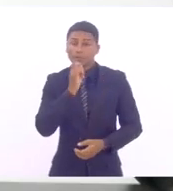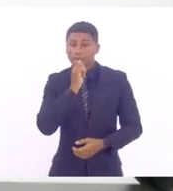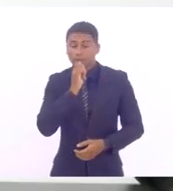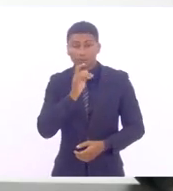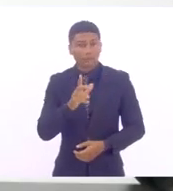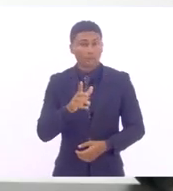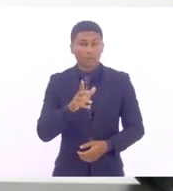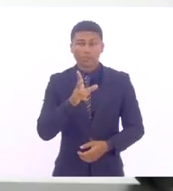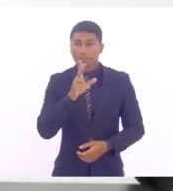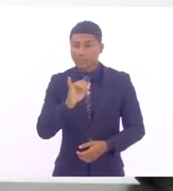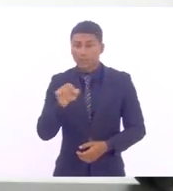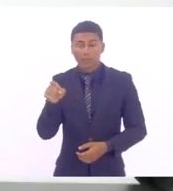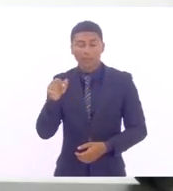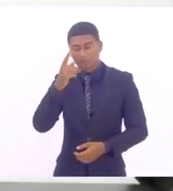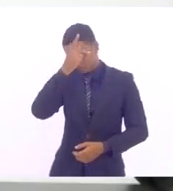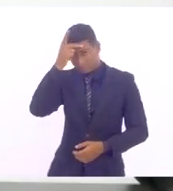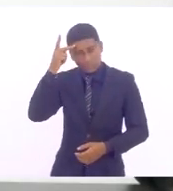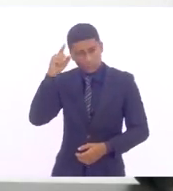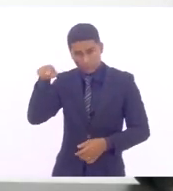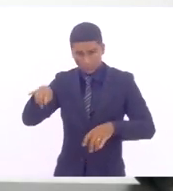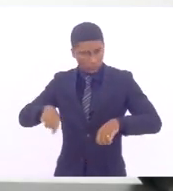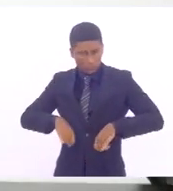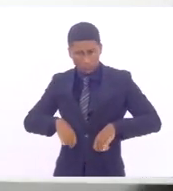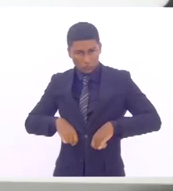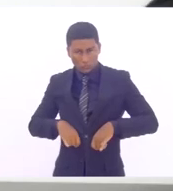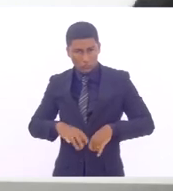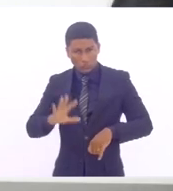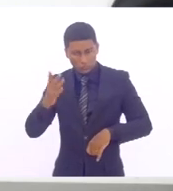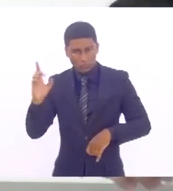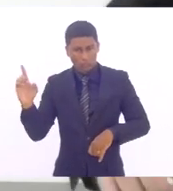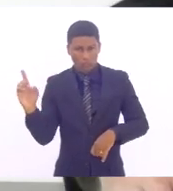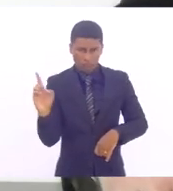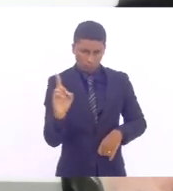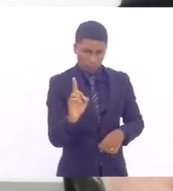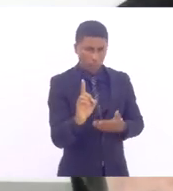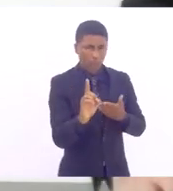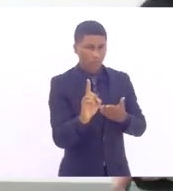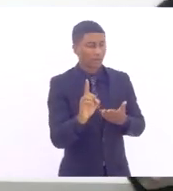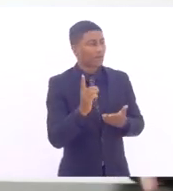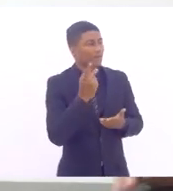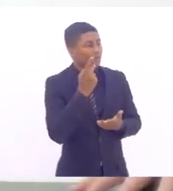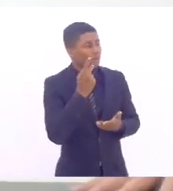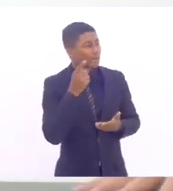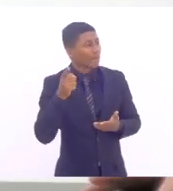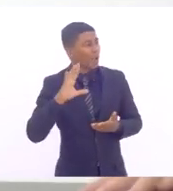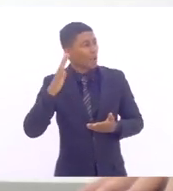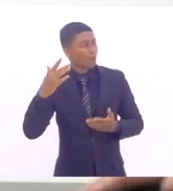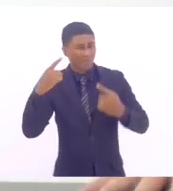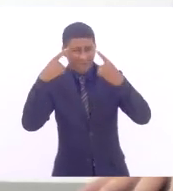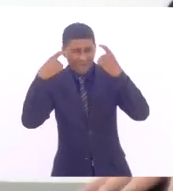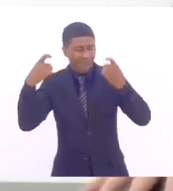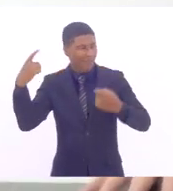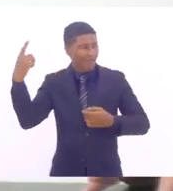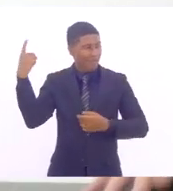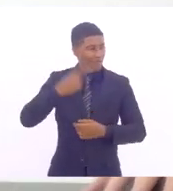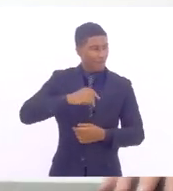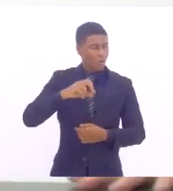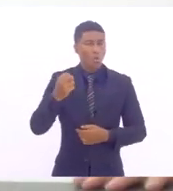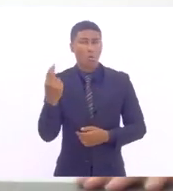ela chega à delegacia, ela passa as características físicas de um eventual agressor, de um eventual roubador,